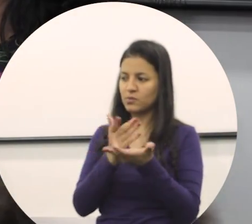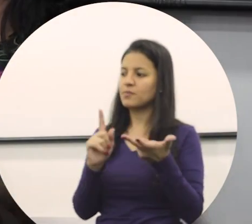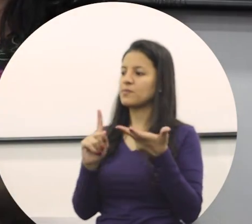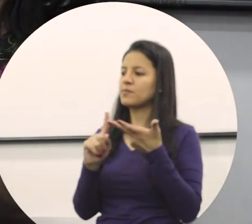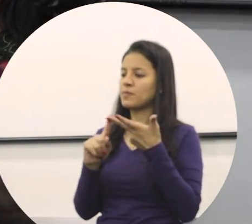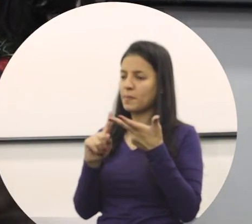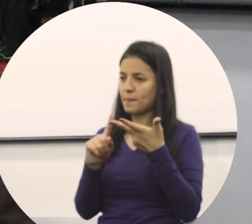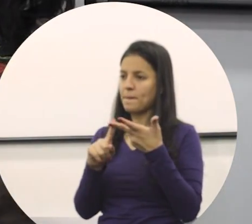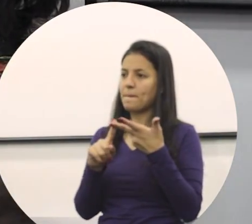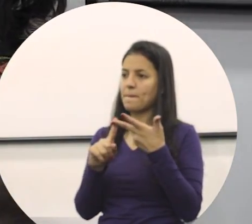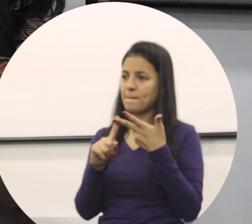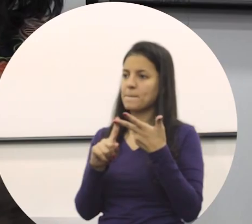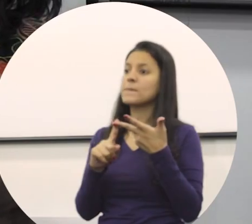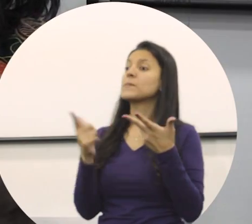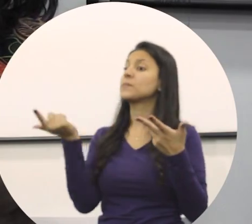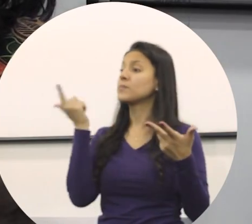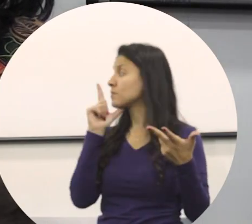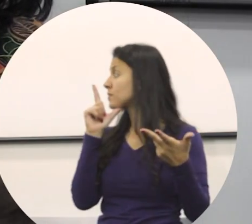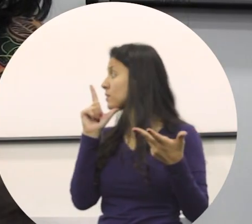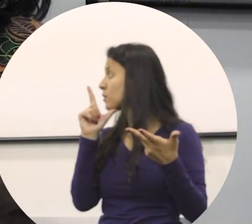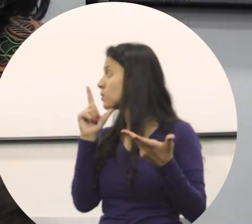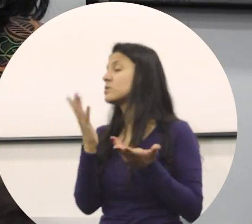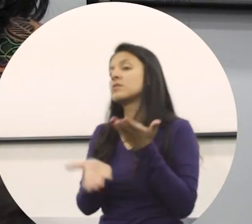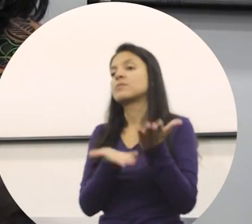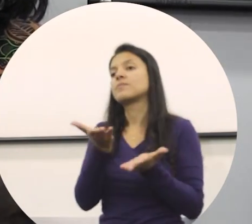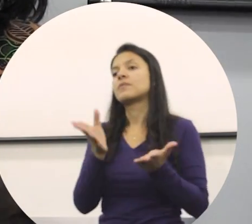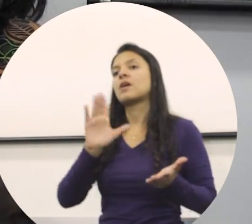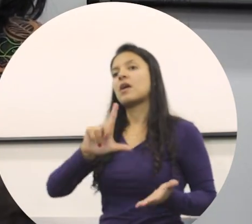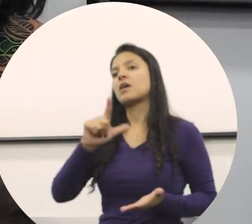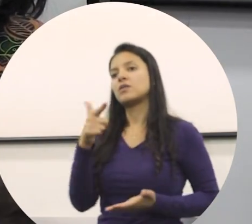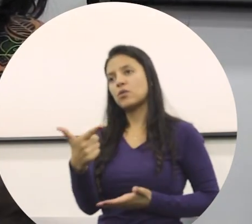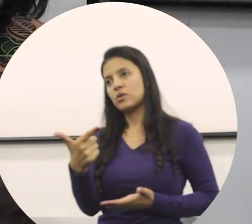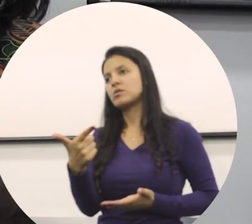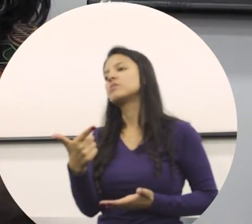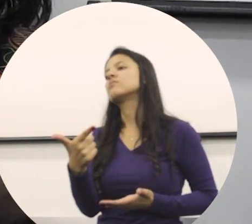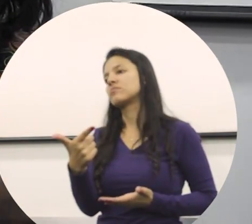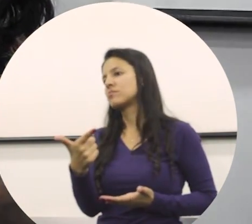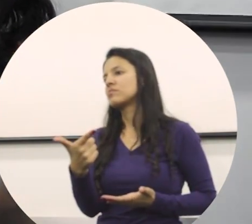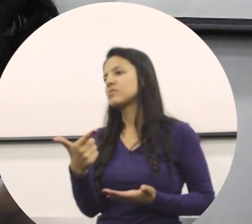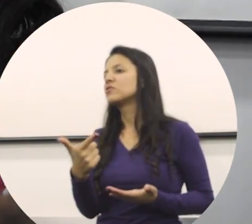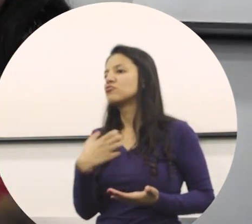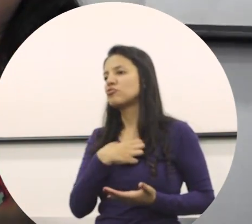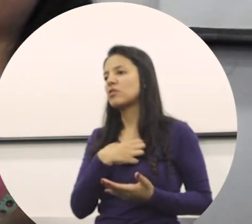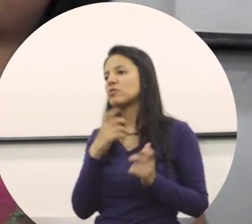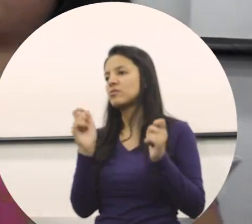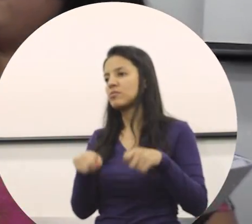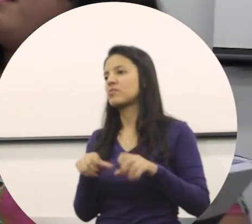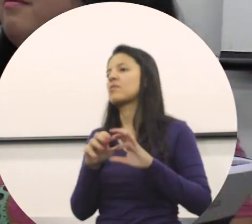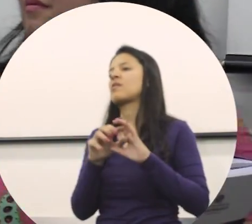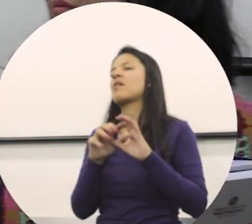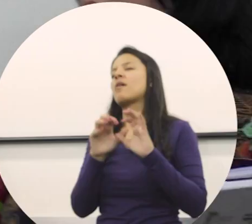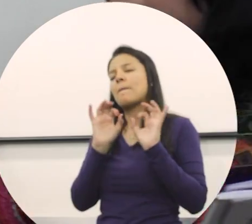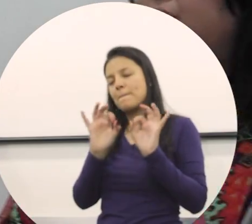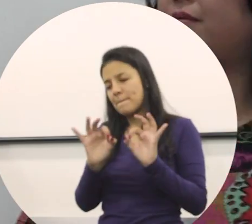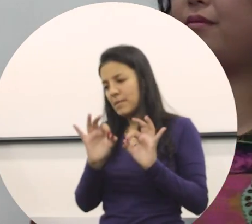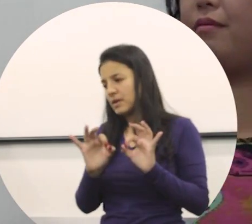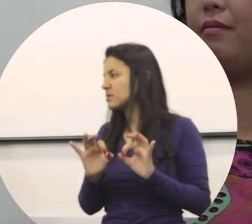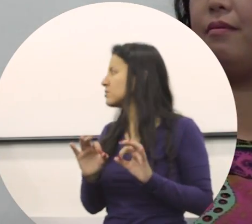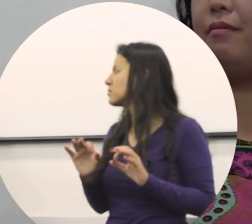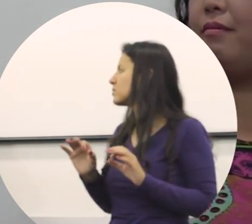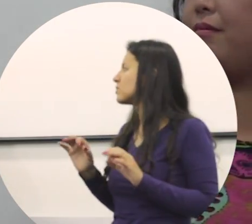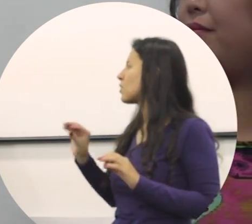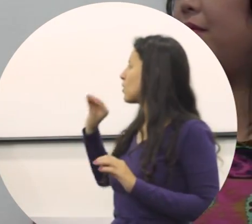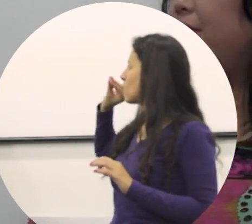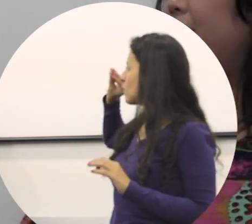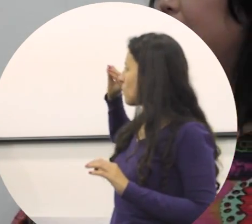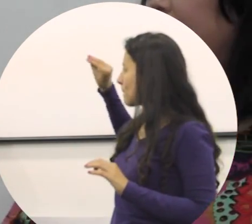eu consigo chegar e trabalhar a língua portuguesa como L2 de maneira mais efetiva. Colocar lá